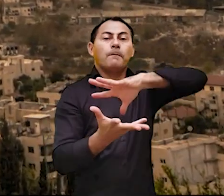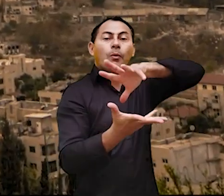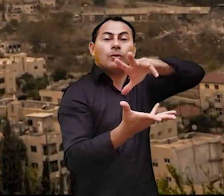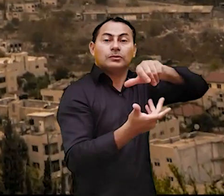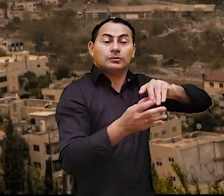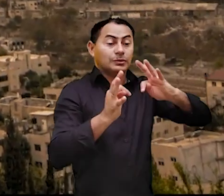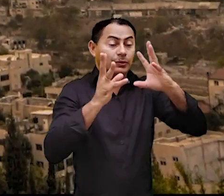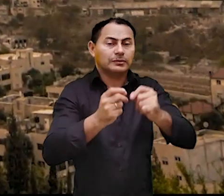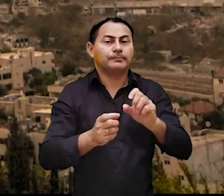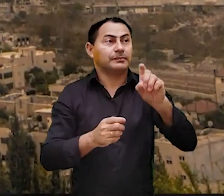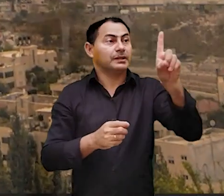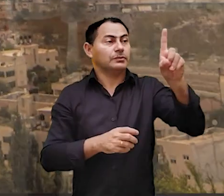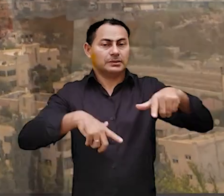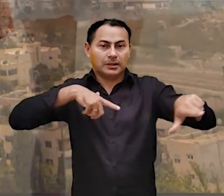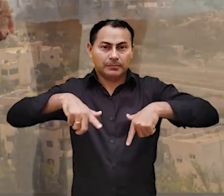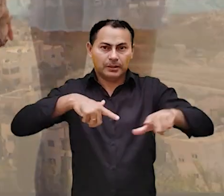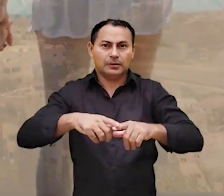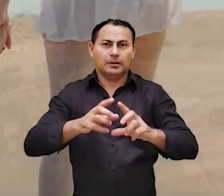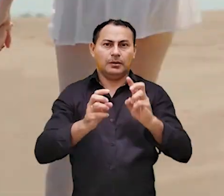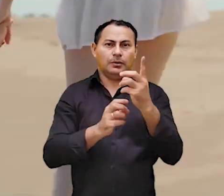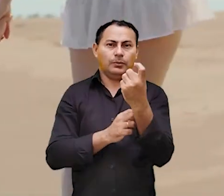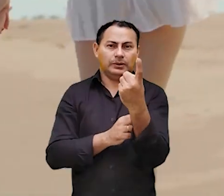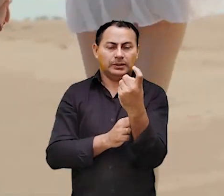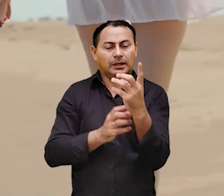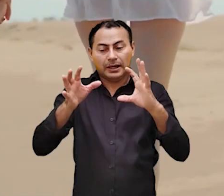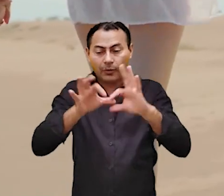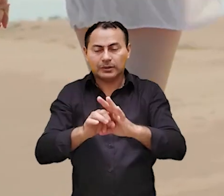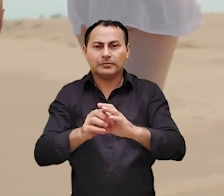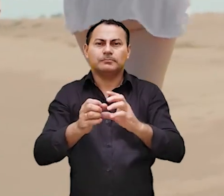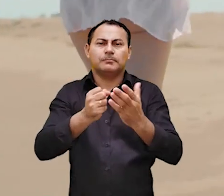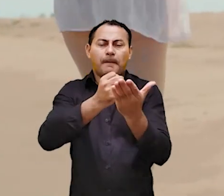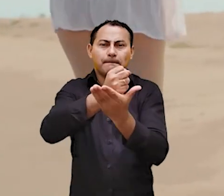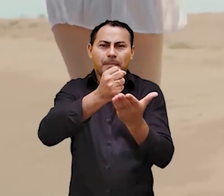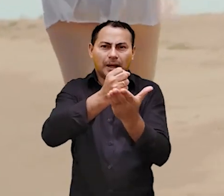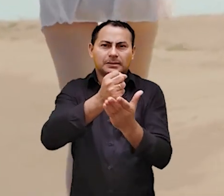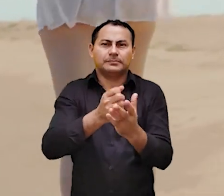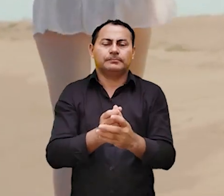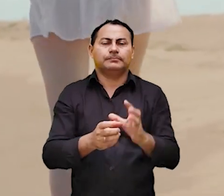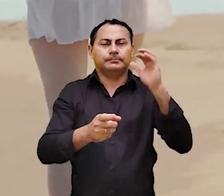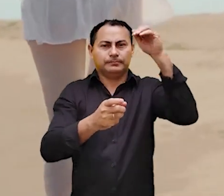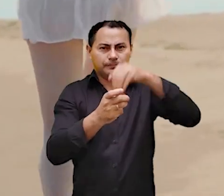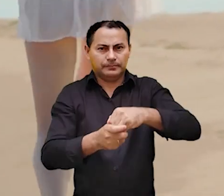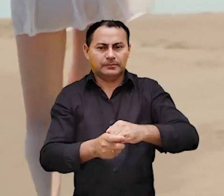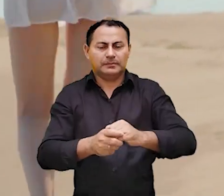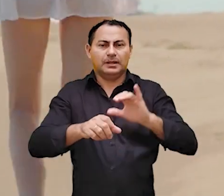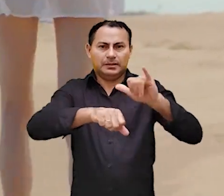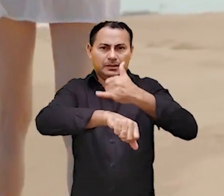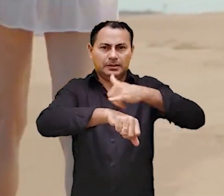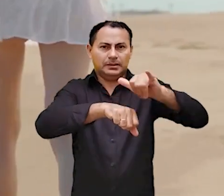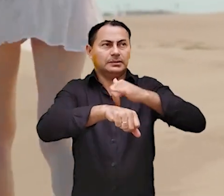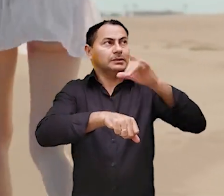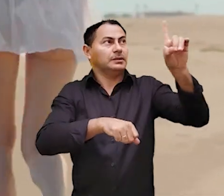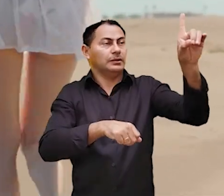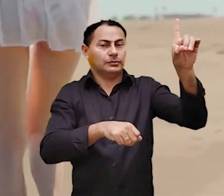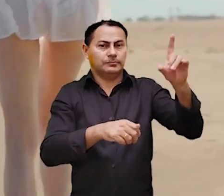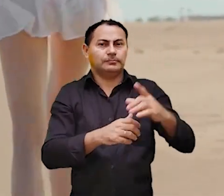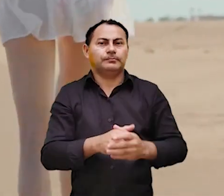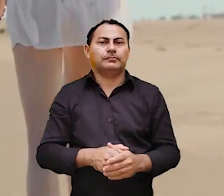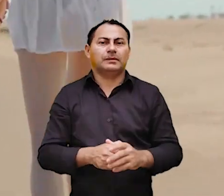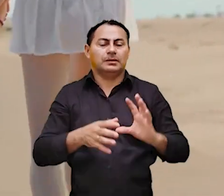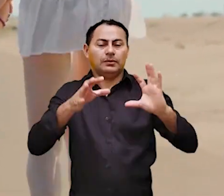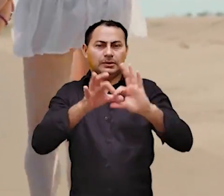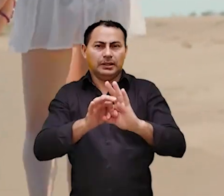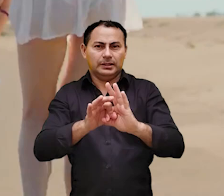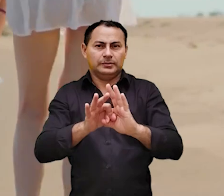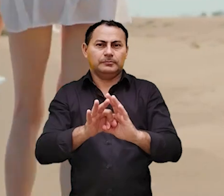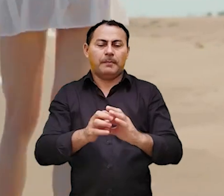último, o mundo. É assim que Deus trabalha. A unidade base está dentro da estratégia de Deus,